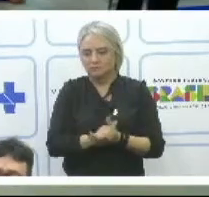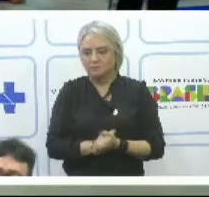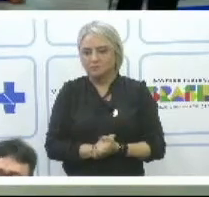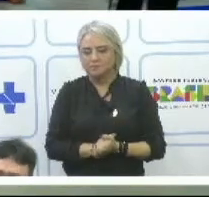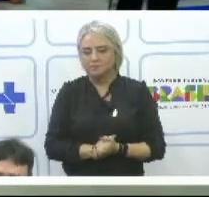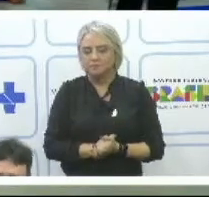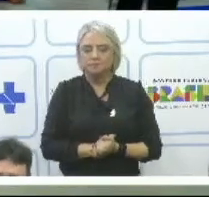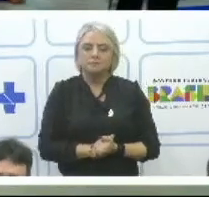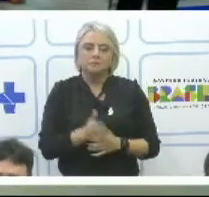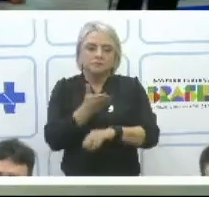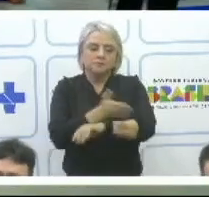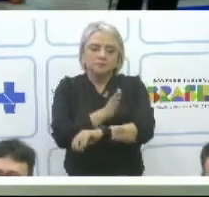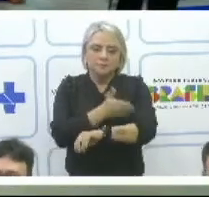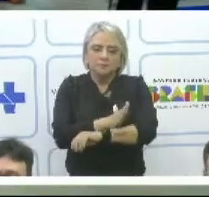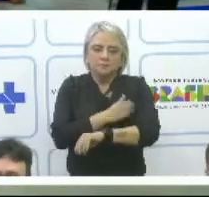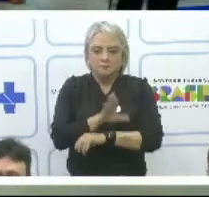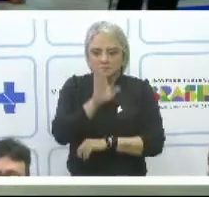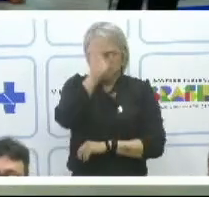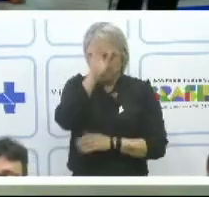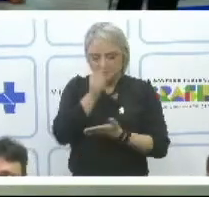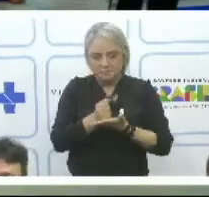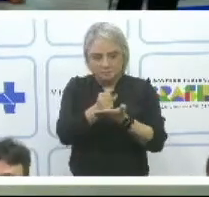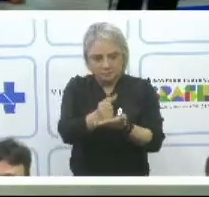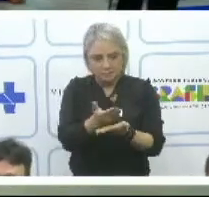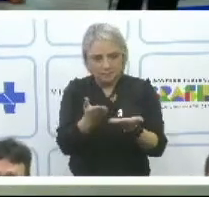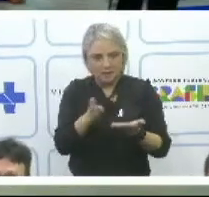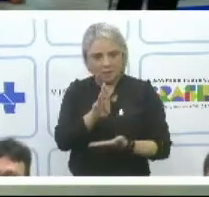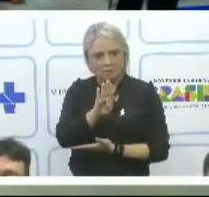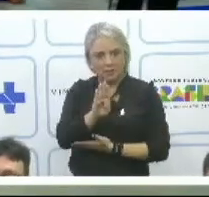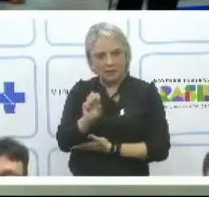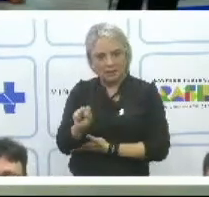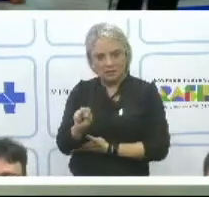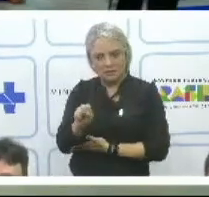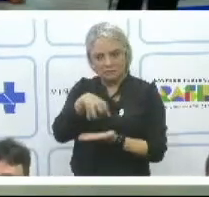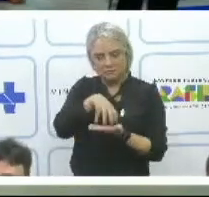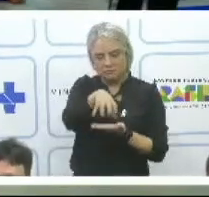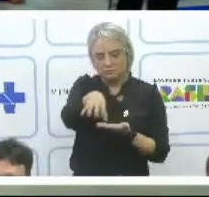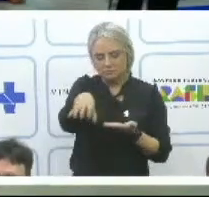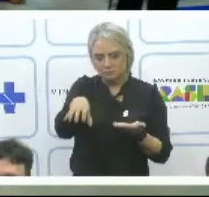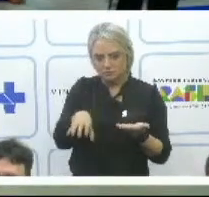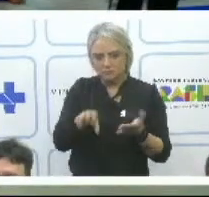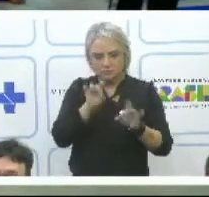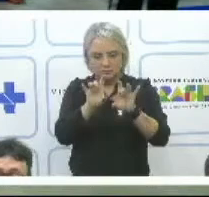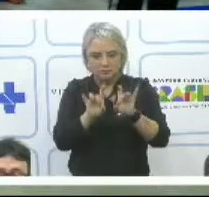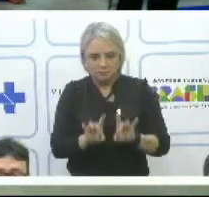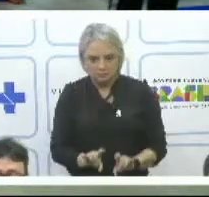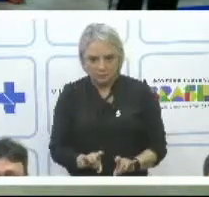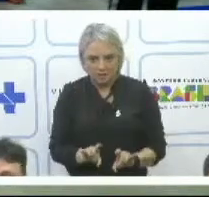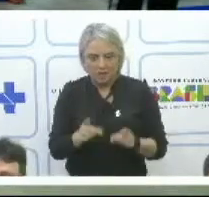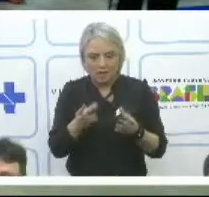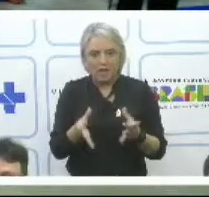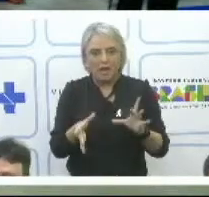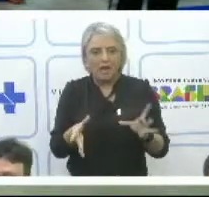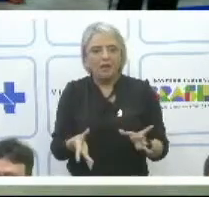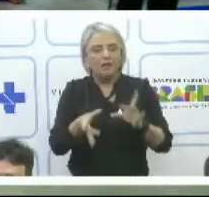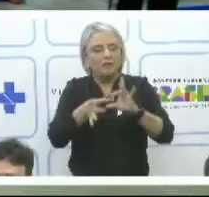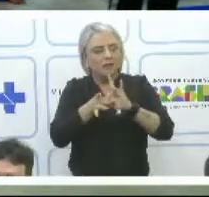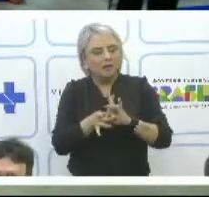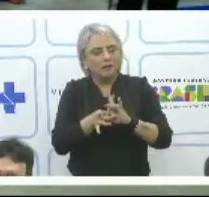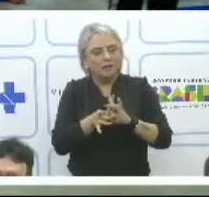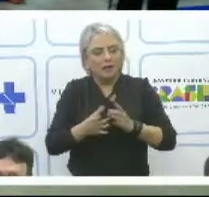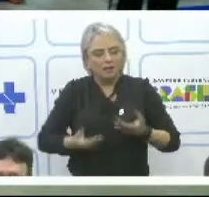Então, né, as práticas são principalmente ofertadas nas unidades básicas de saúde, em ambulatórios especializados, integradas a serviços